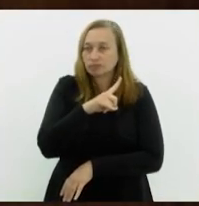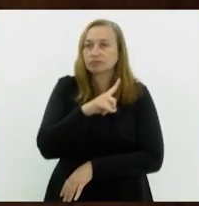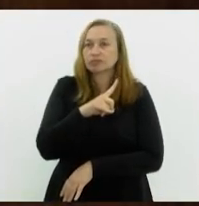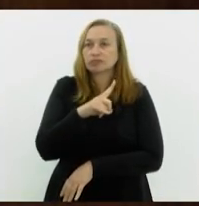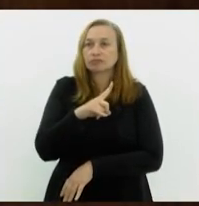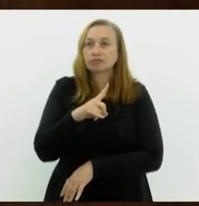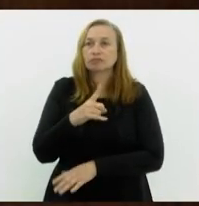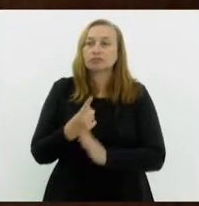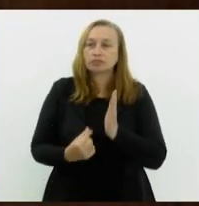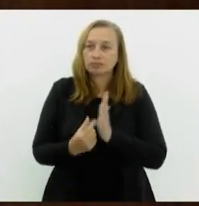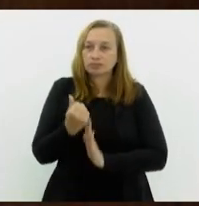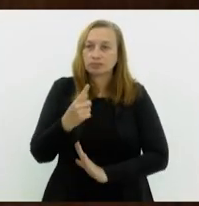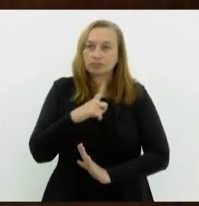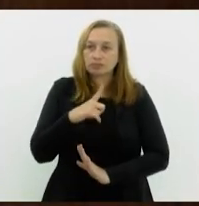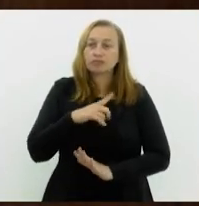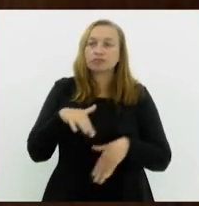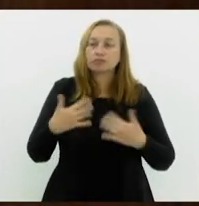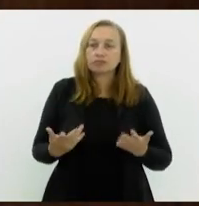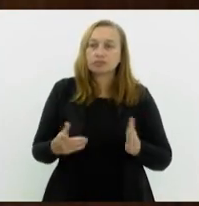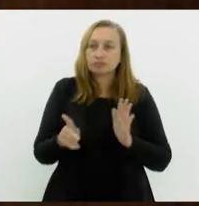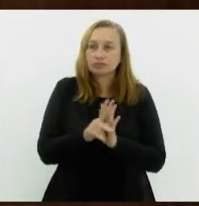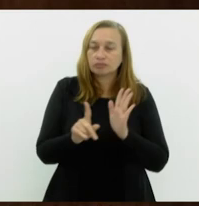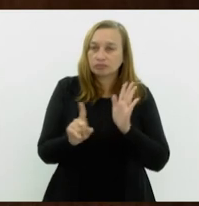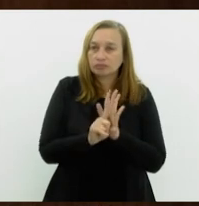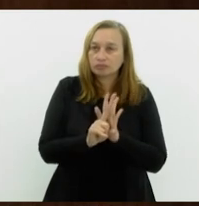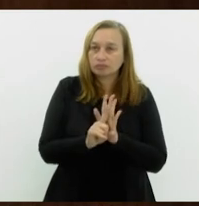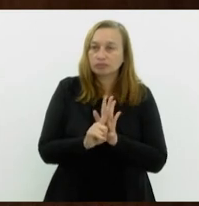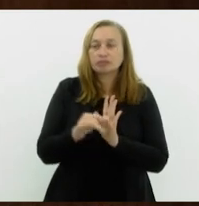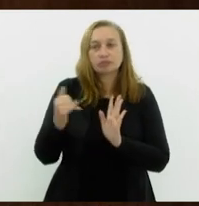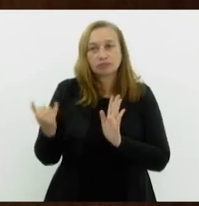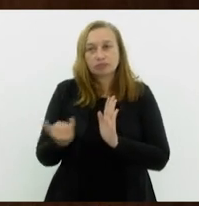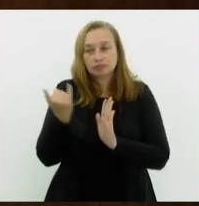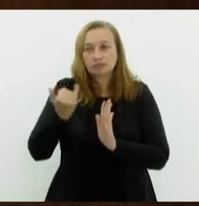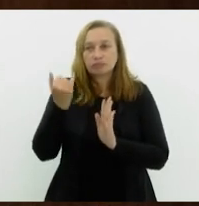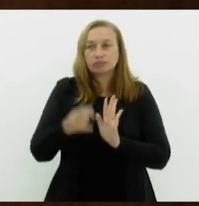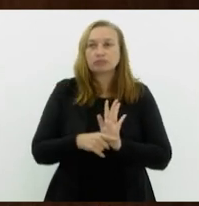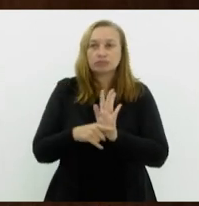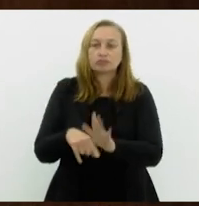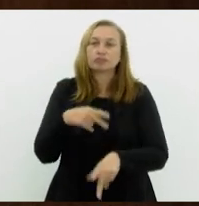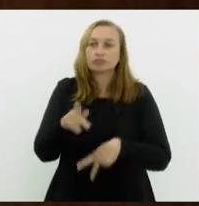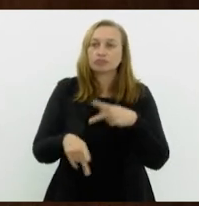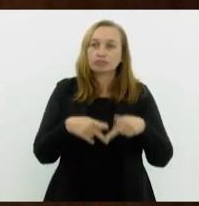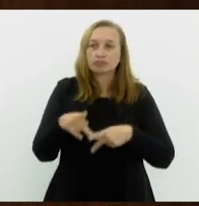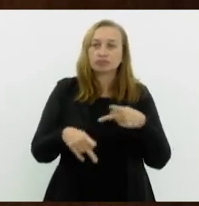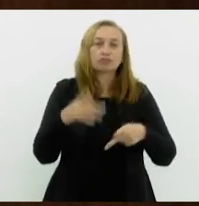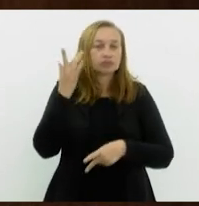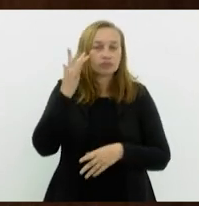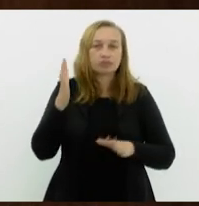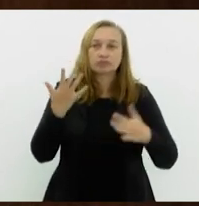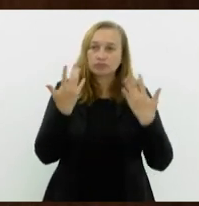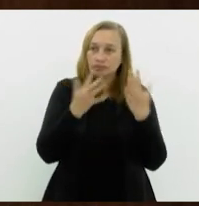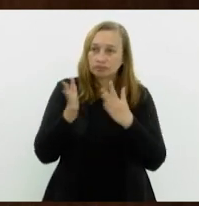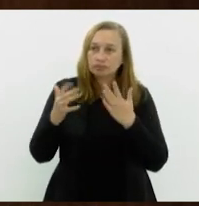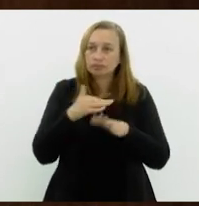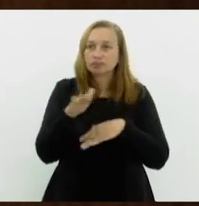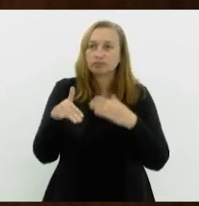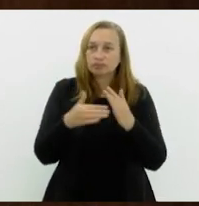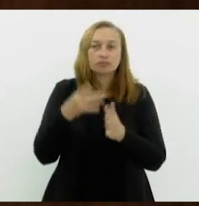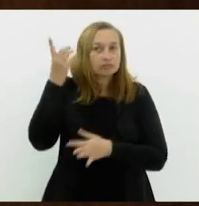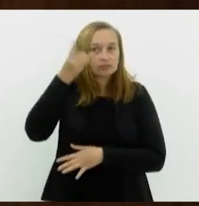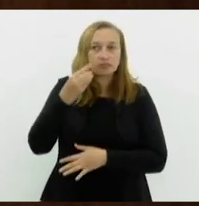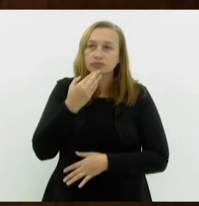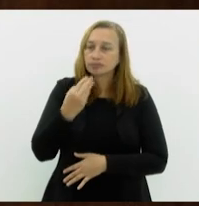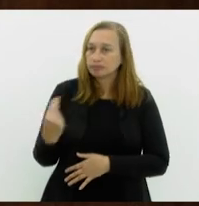os deputados colocam um projeto tão importante, de grande envergadura, para poder ajudar a população, eu acho que é louvável, parabenizo todos eles e